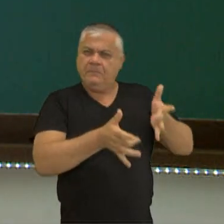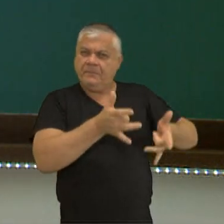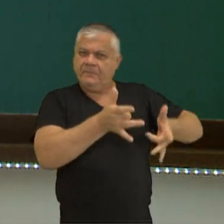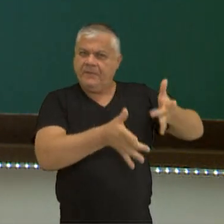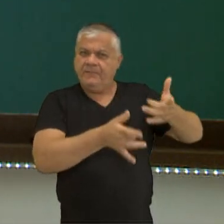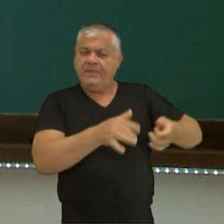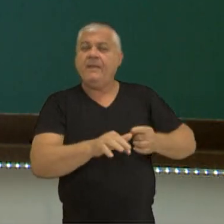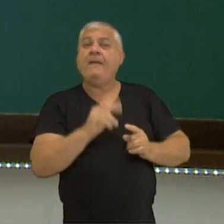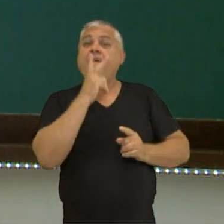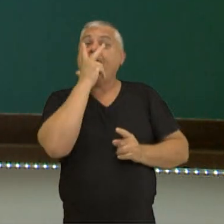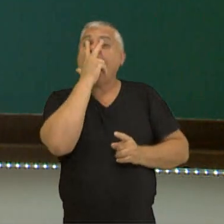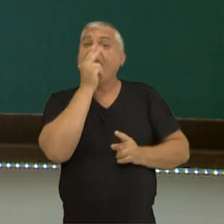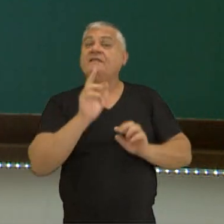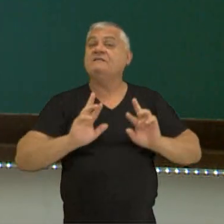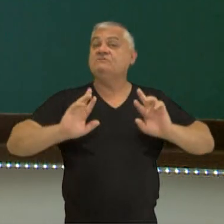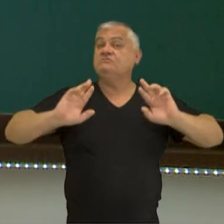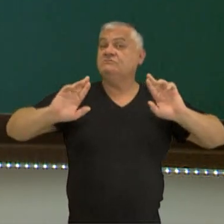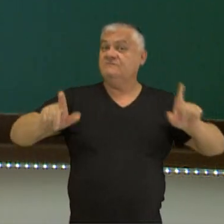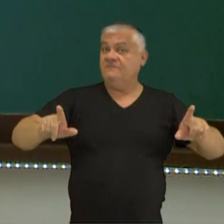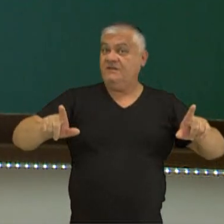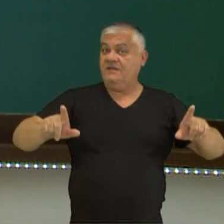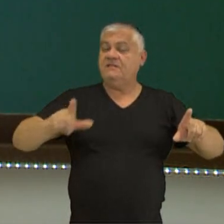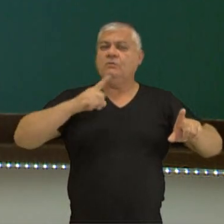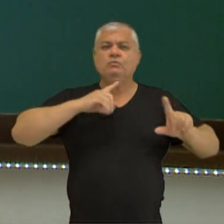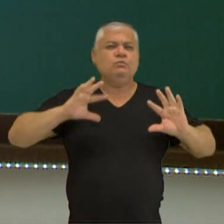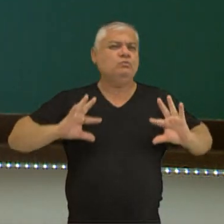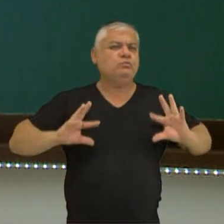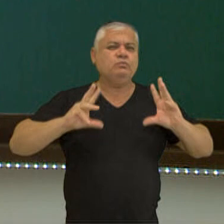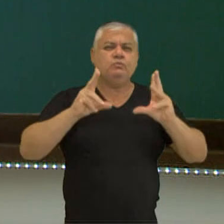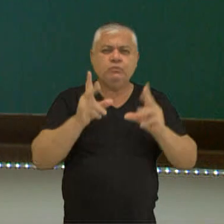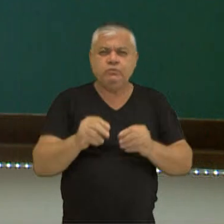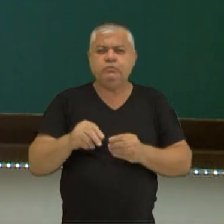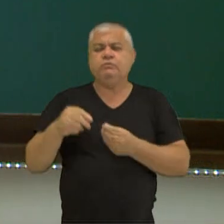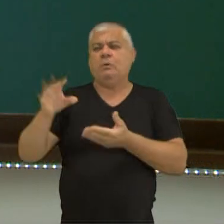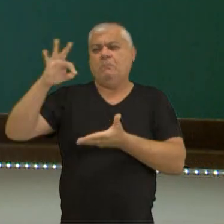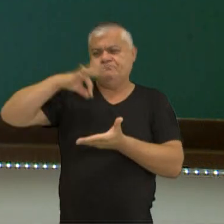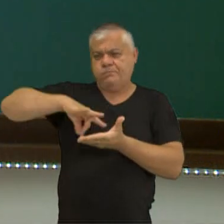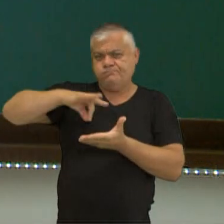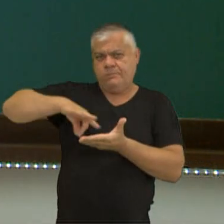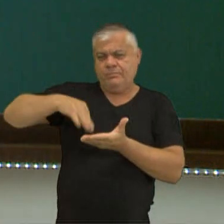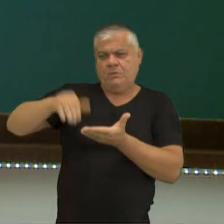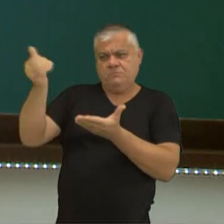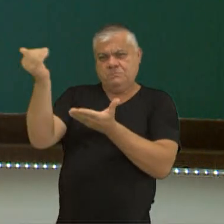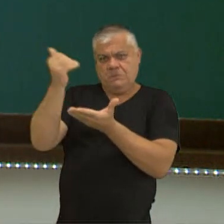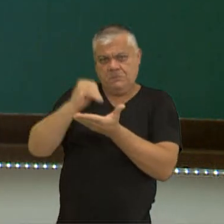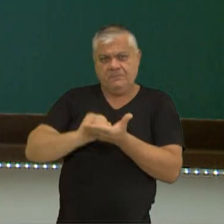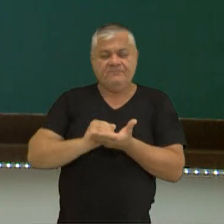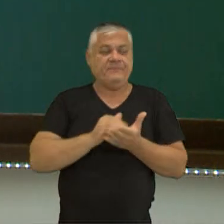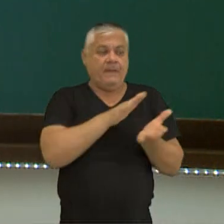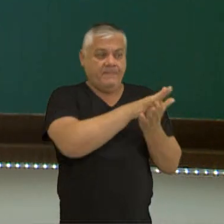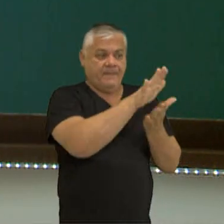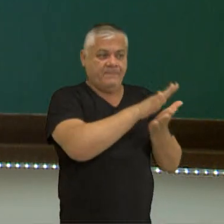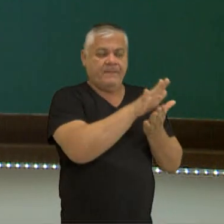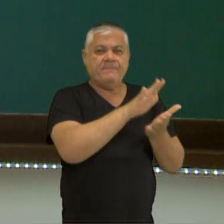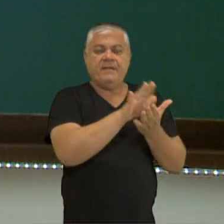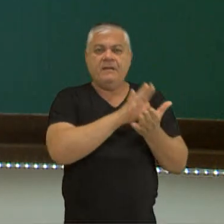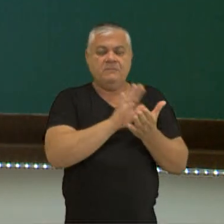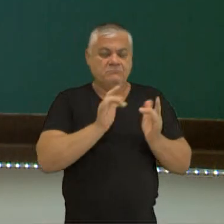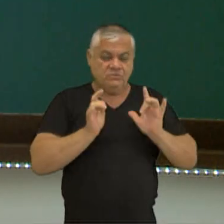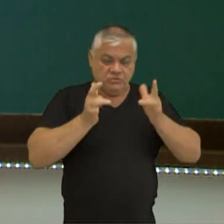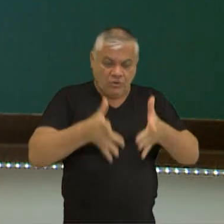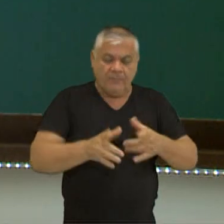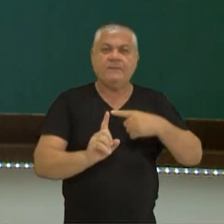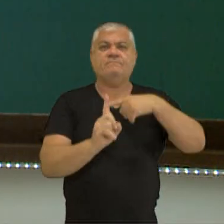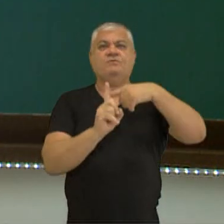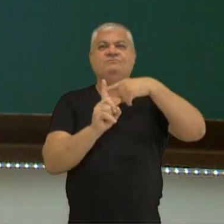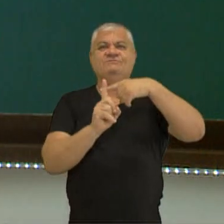que a diferença entre todas as receitas e todas as despesas está dando um valor positivo,